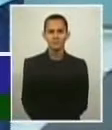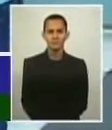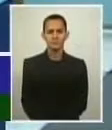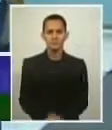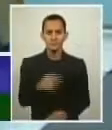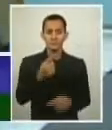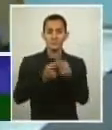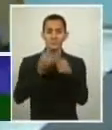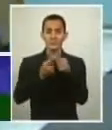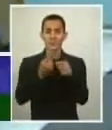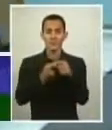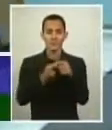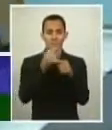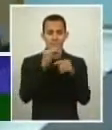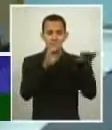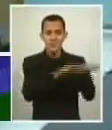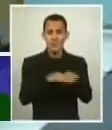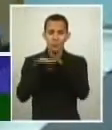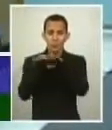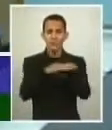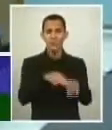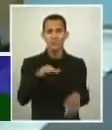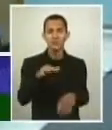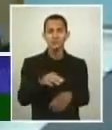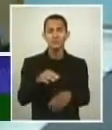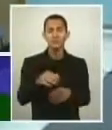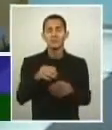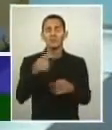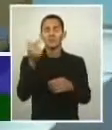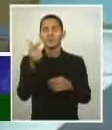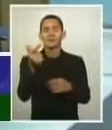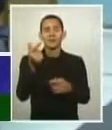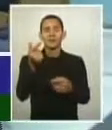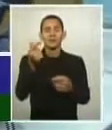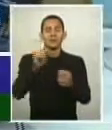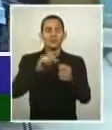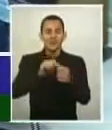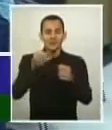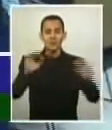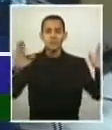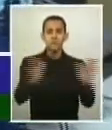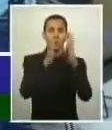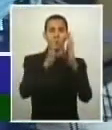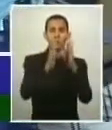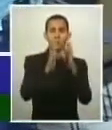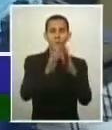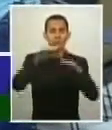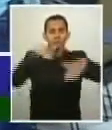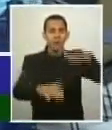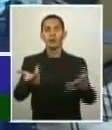e até porque igualdade efetiva você não constitui senão enfrentar as